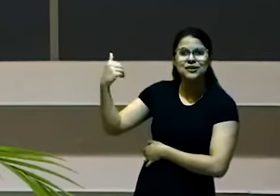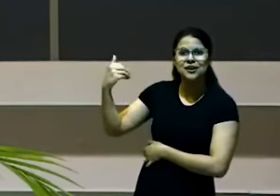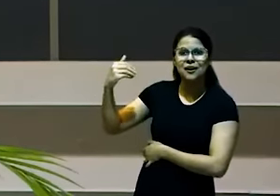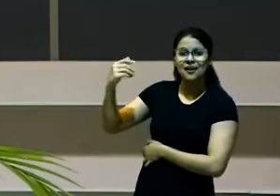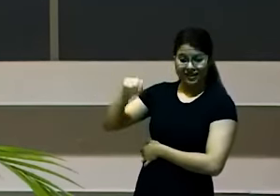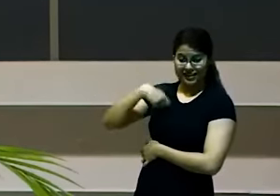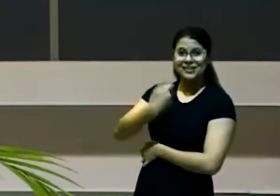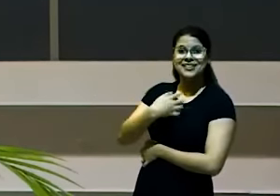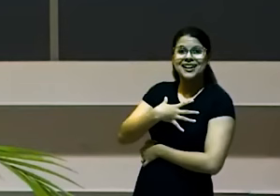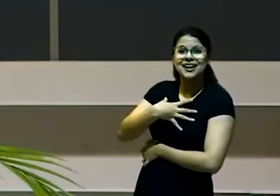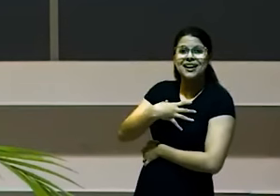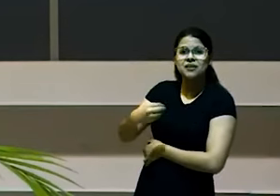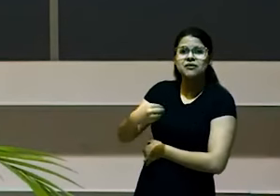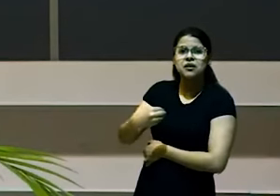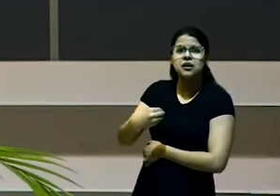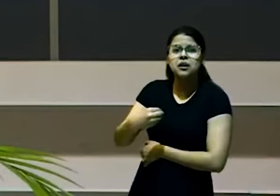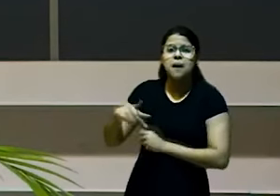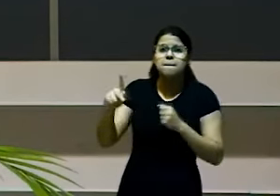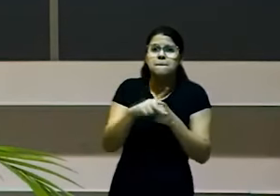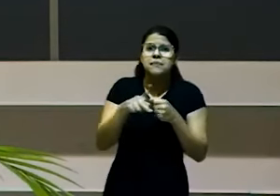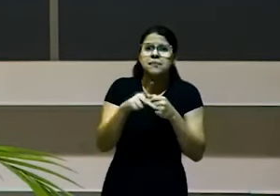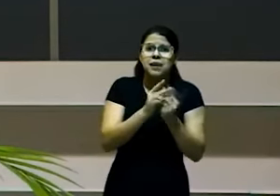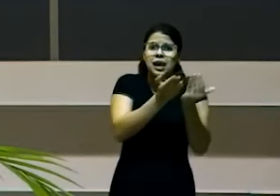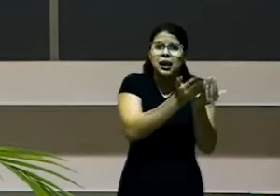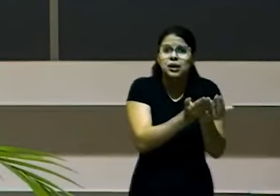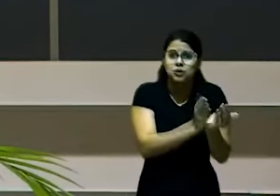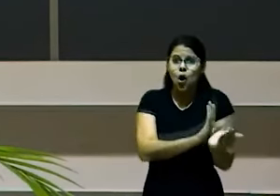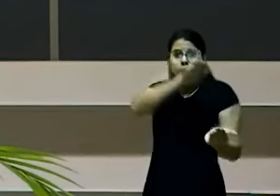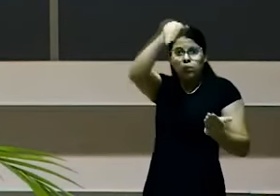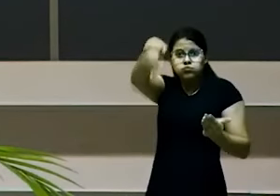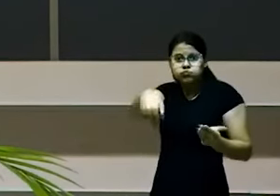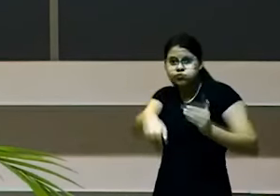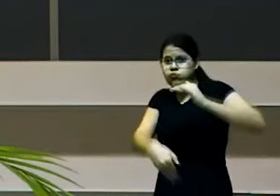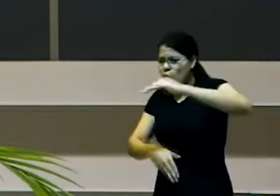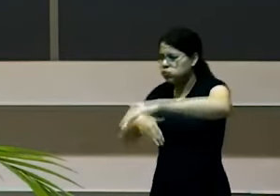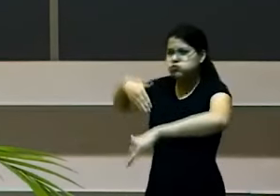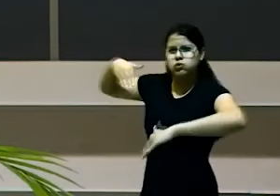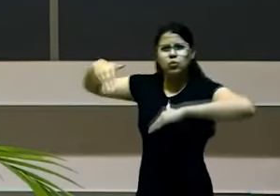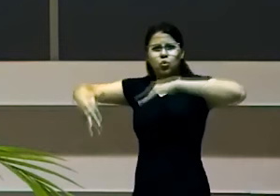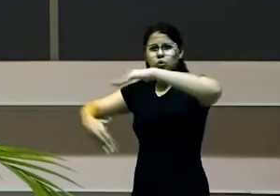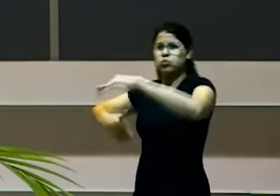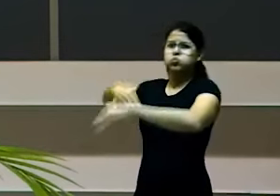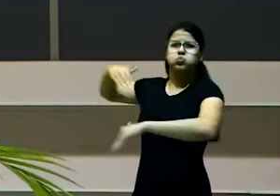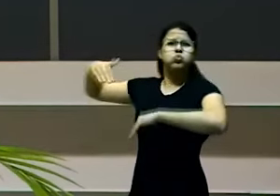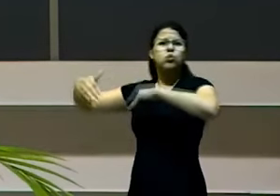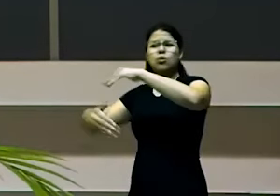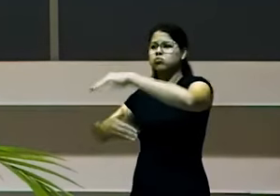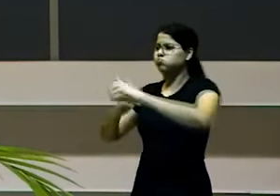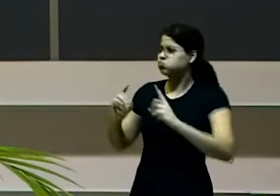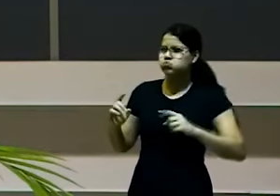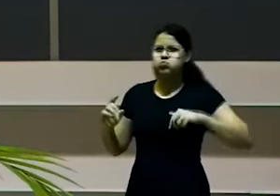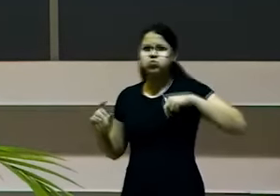chamando Pedro se veste se joga no mar e começa chegar até o senhor a